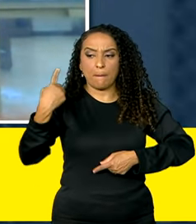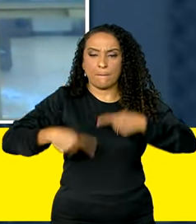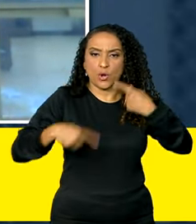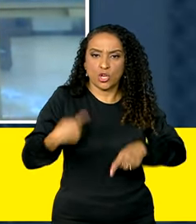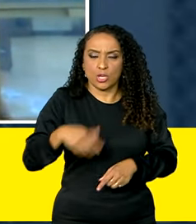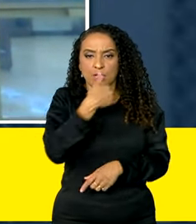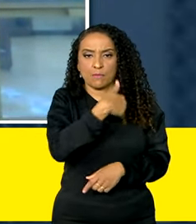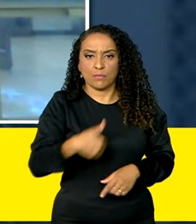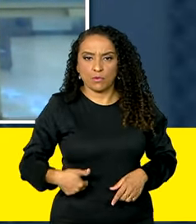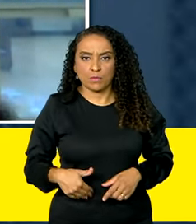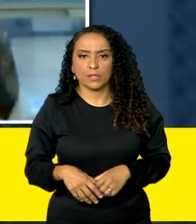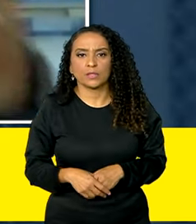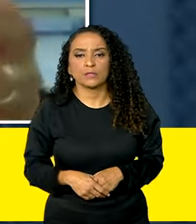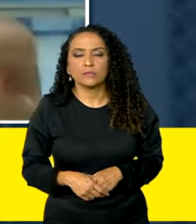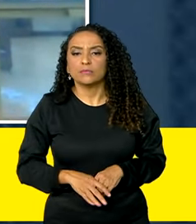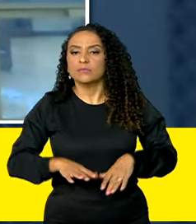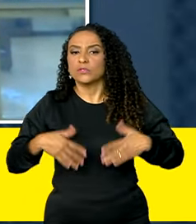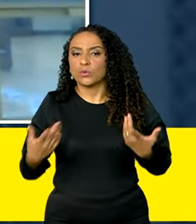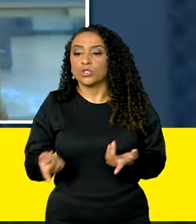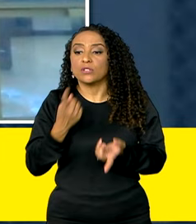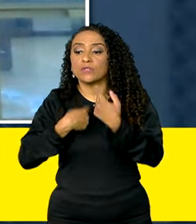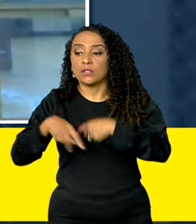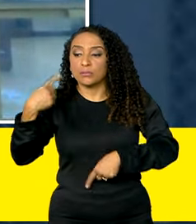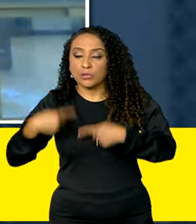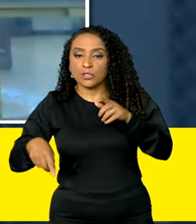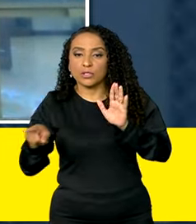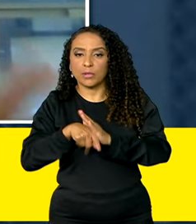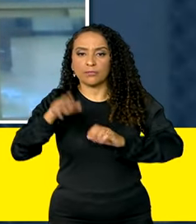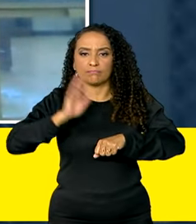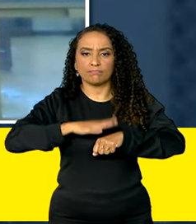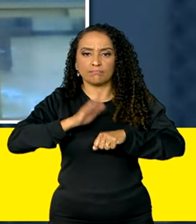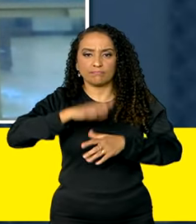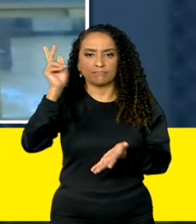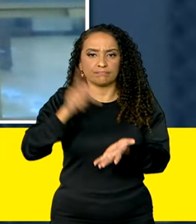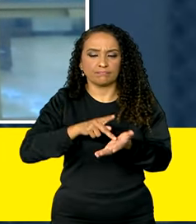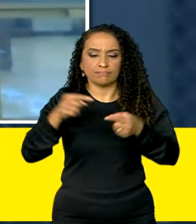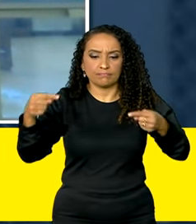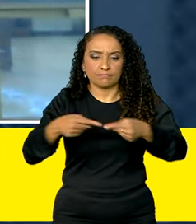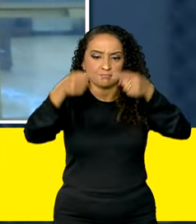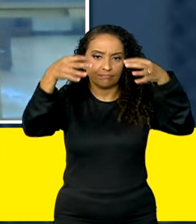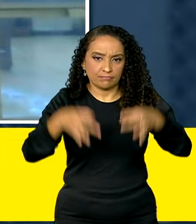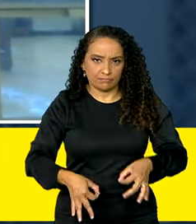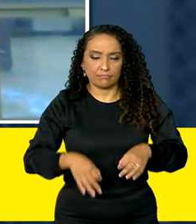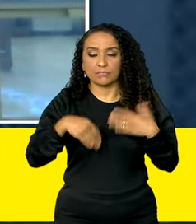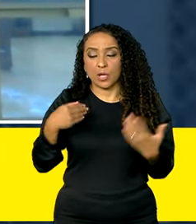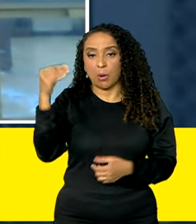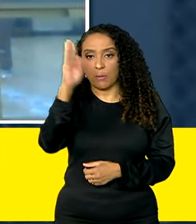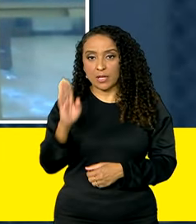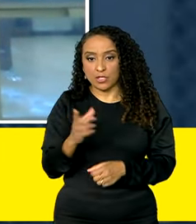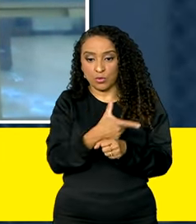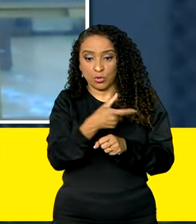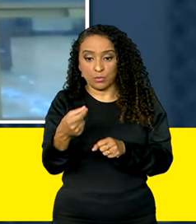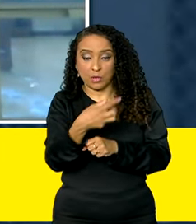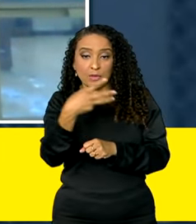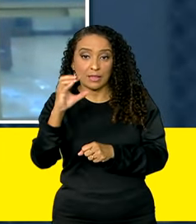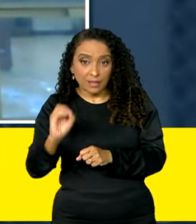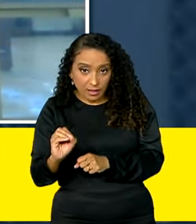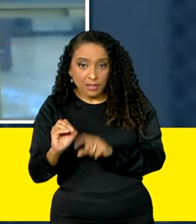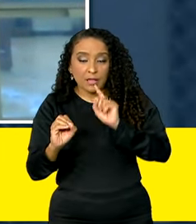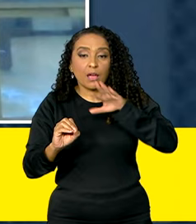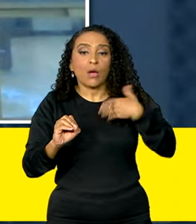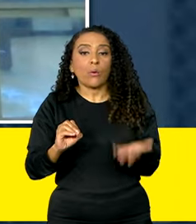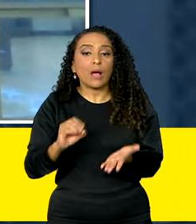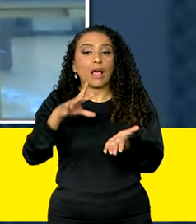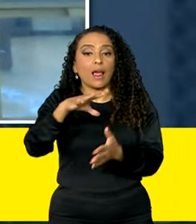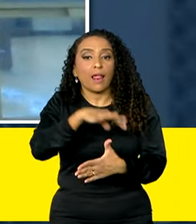políticas públicas, quando há vontade política e execução, elas podem dar certo, e, portanto, o Brasil, em 2030, quando for